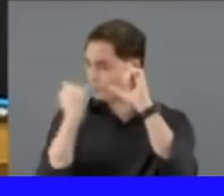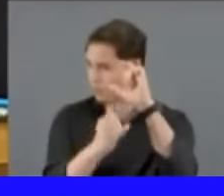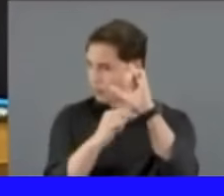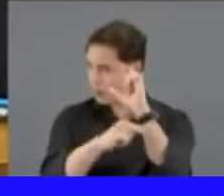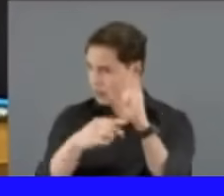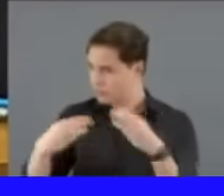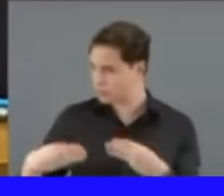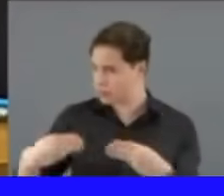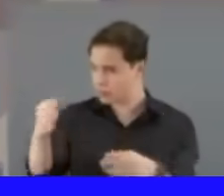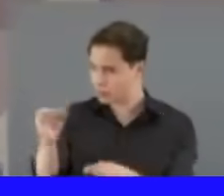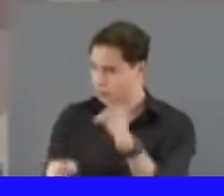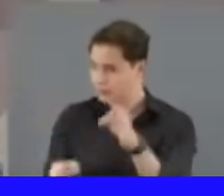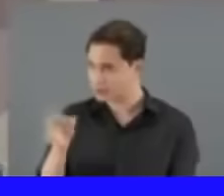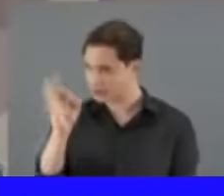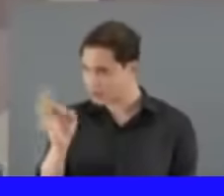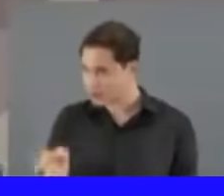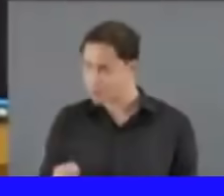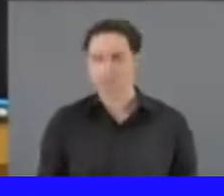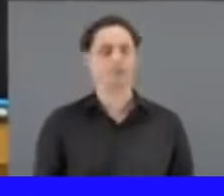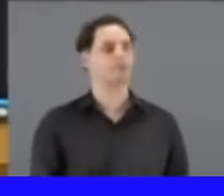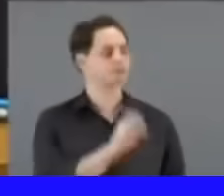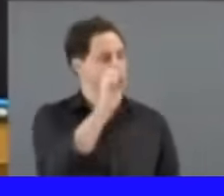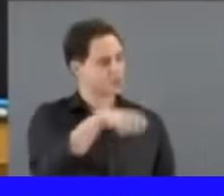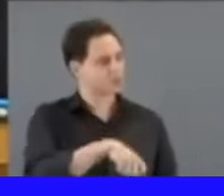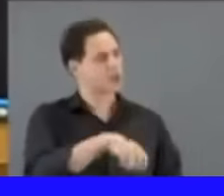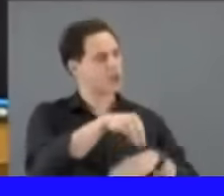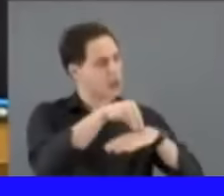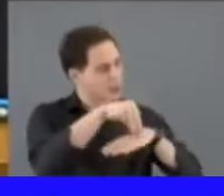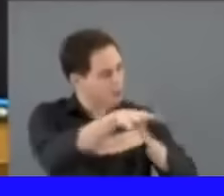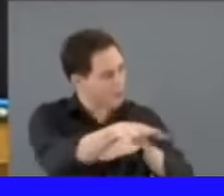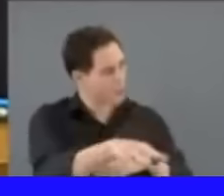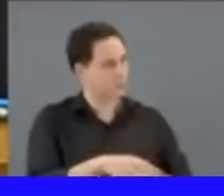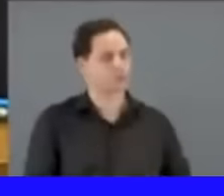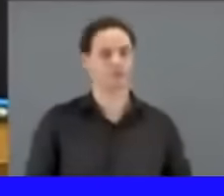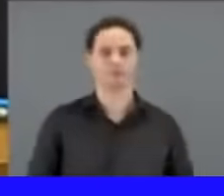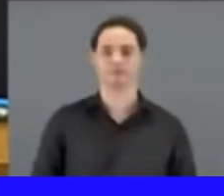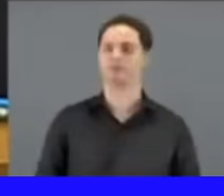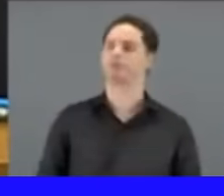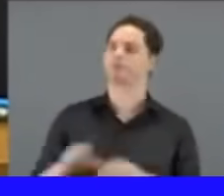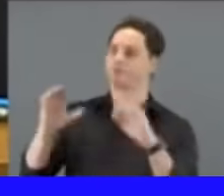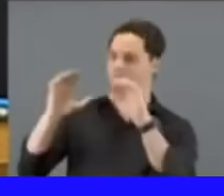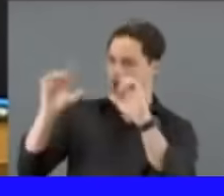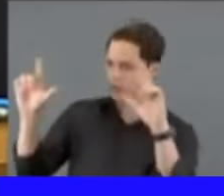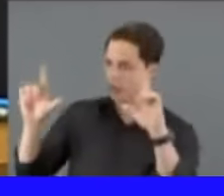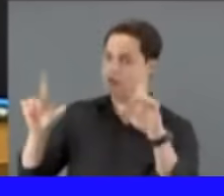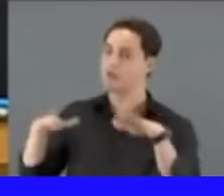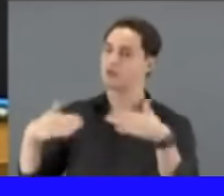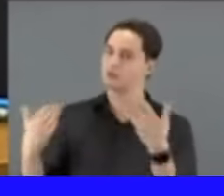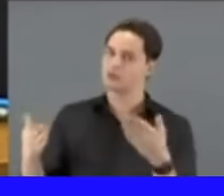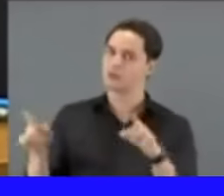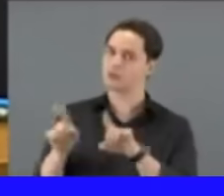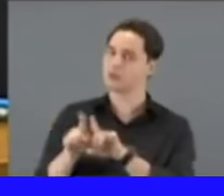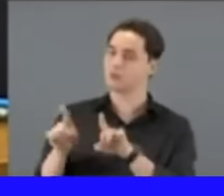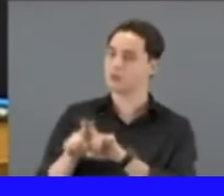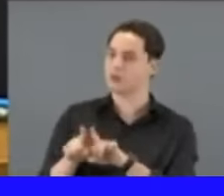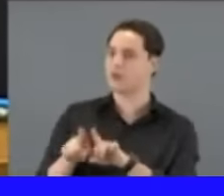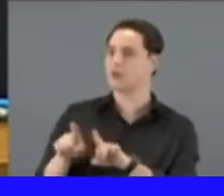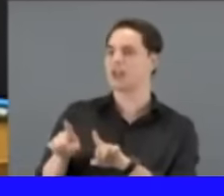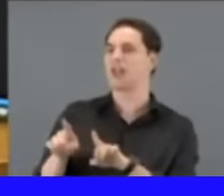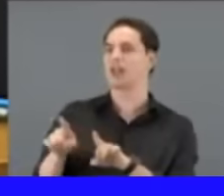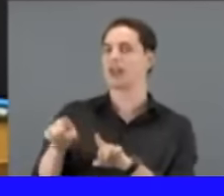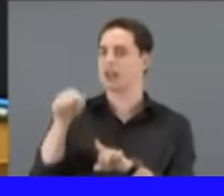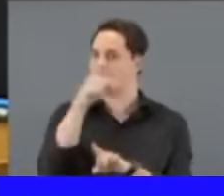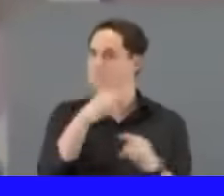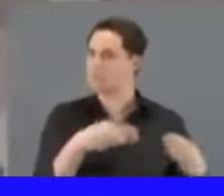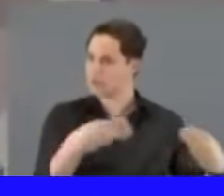Justiça, correto? Foram encaminhados ao Ministério da Justiça. Foram encaminhados, ok. E, obviamente, possivelmente, não possivelmente, né? Ele foi recebido por